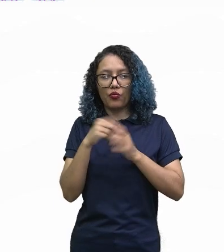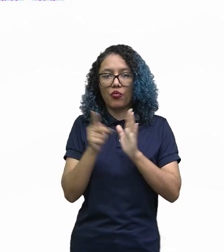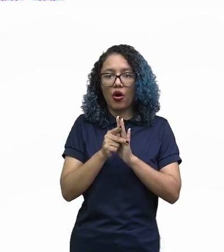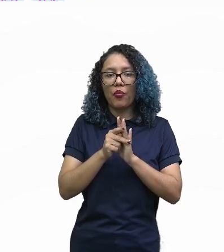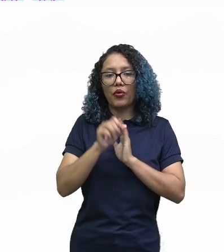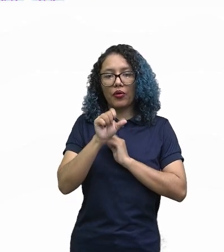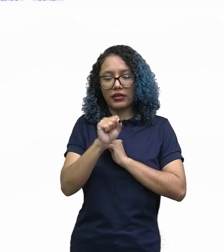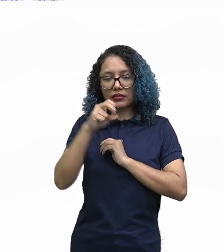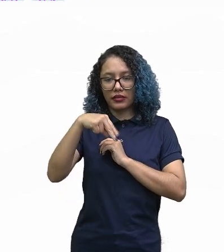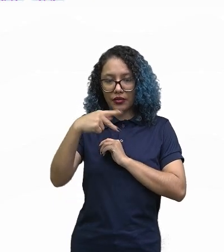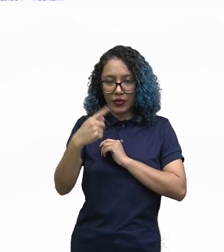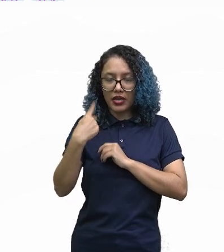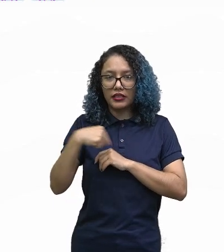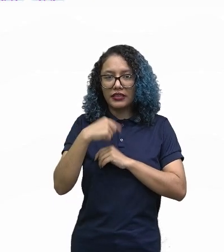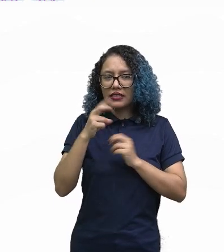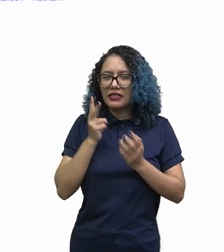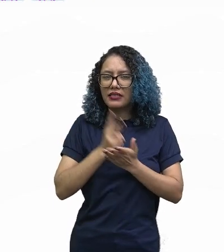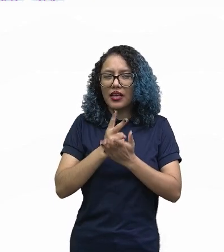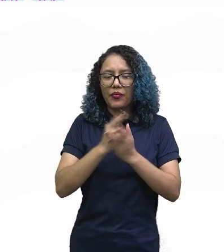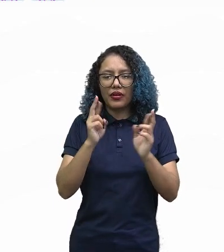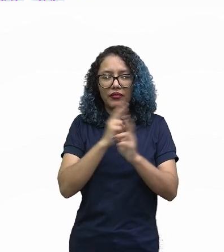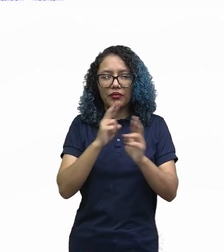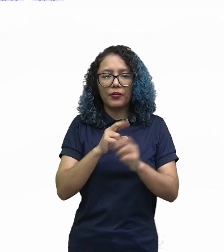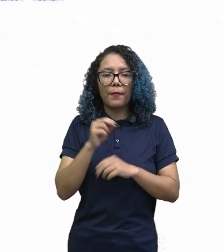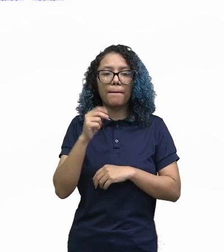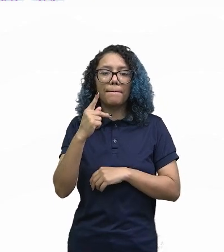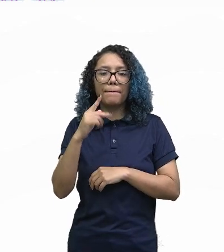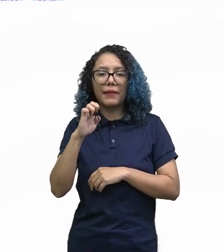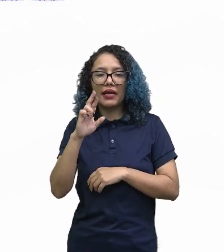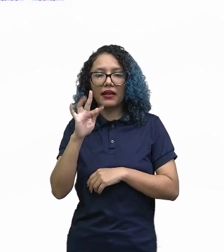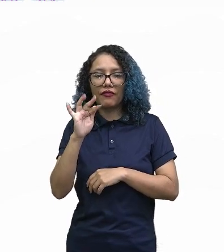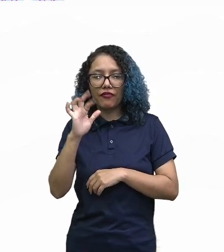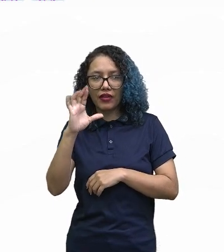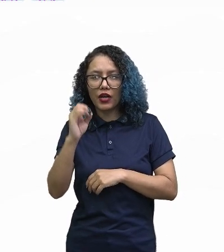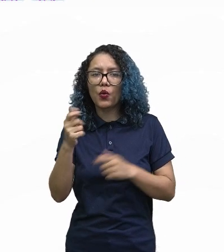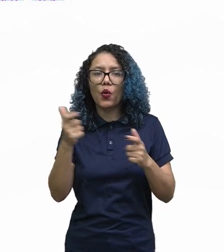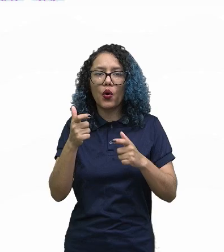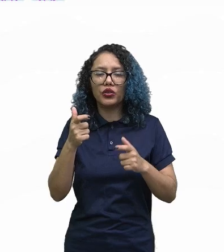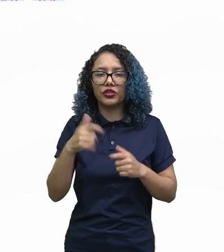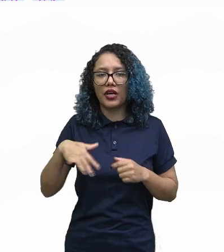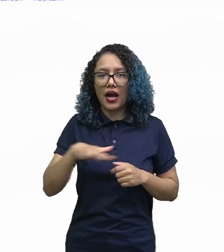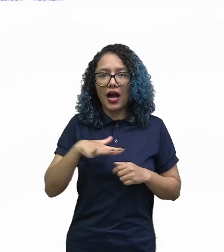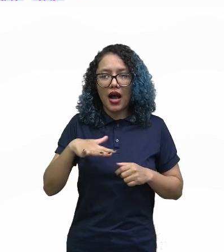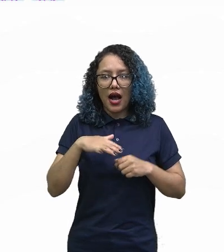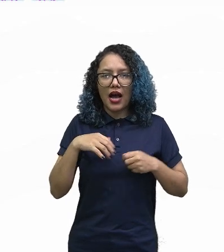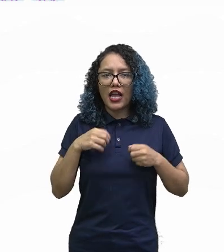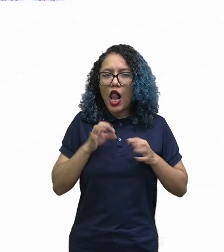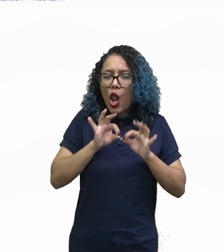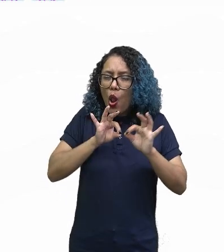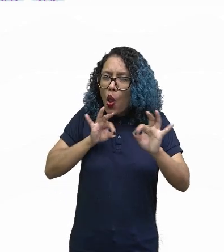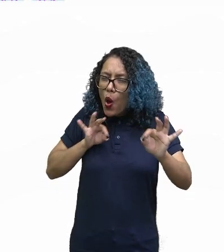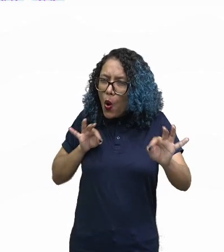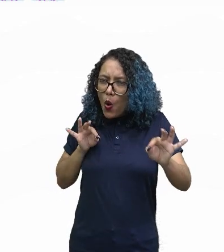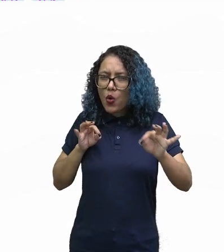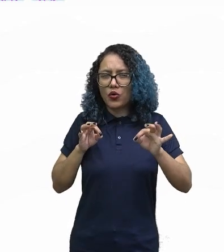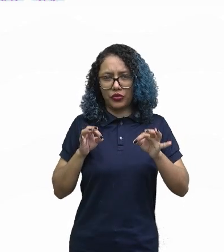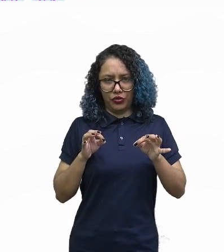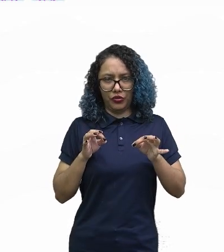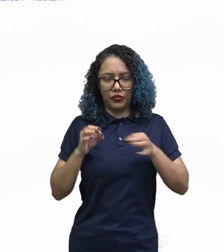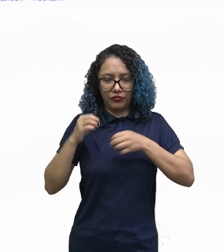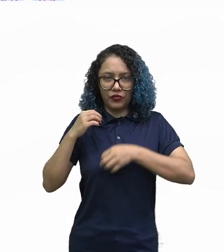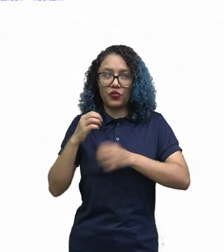as palavras para a gente diferenciar. Periférico está ali nas periferias, tá certo? Na parte mais distante ali da